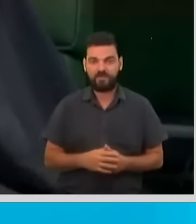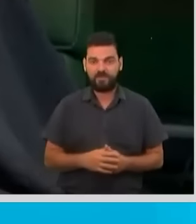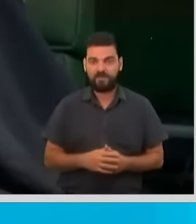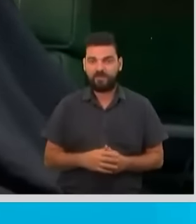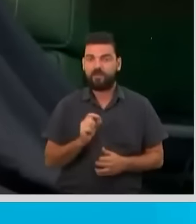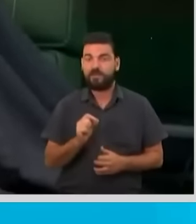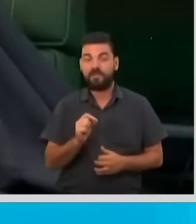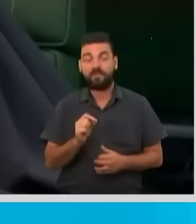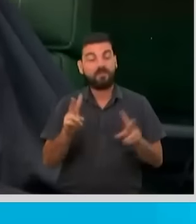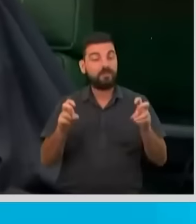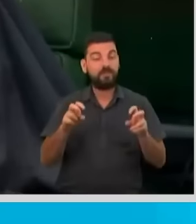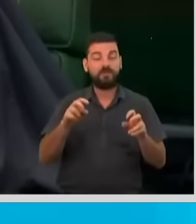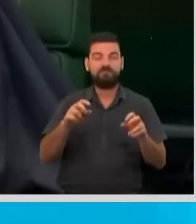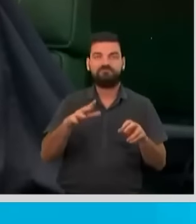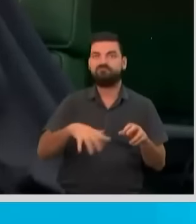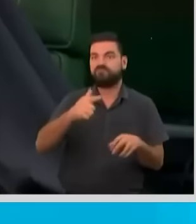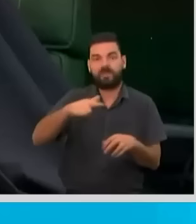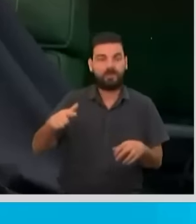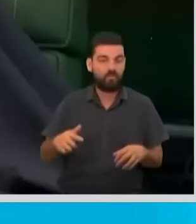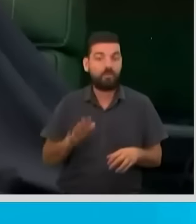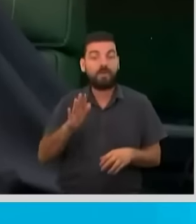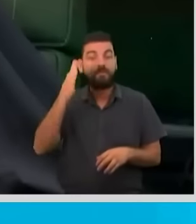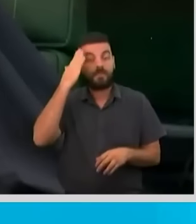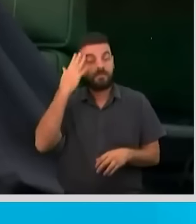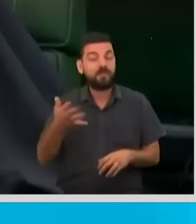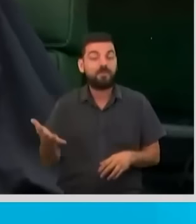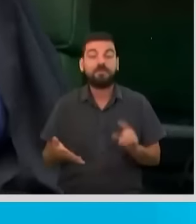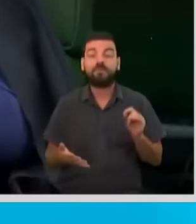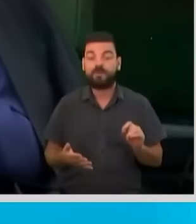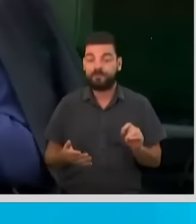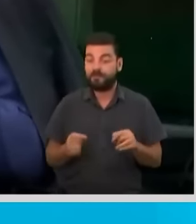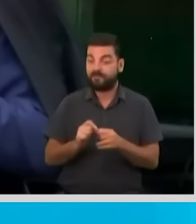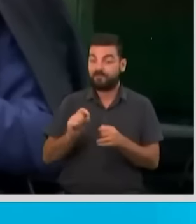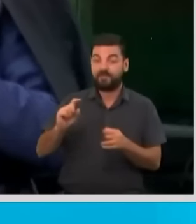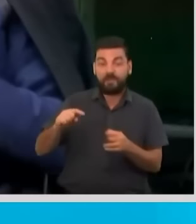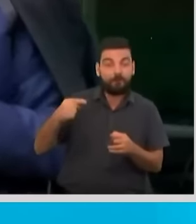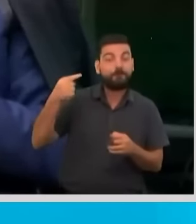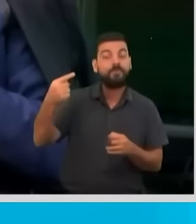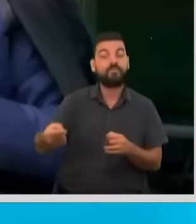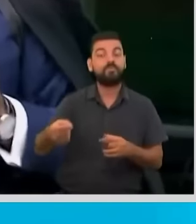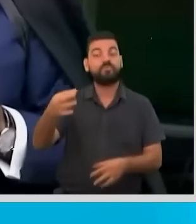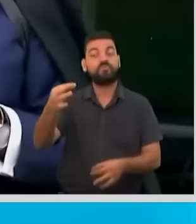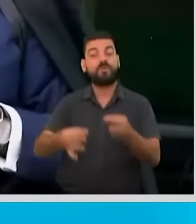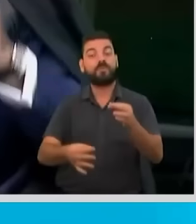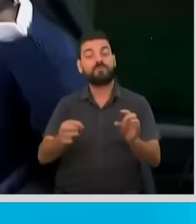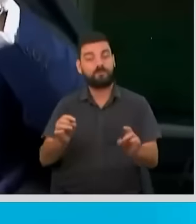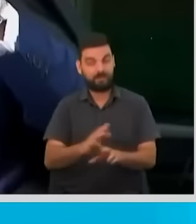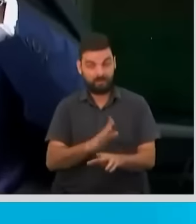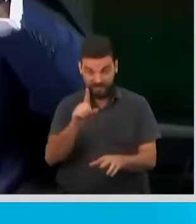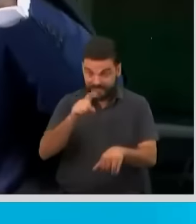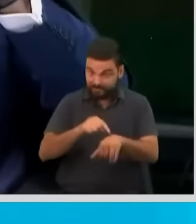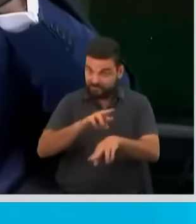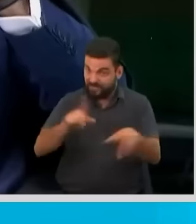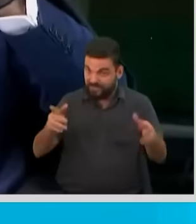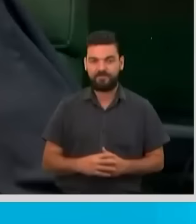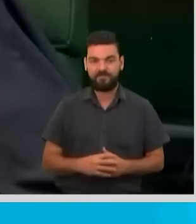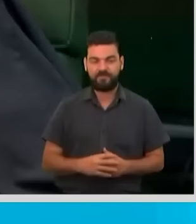ter aí cenas dos próximos capítulos que sem dúvida vão gerar pra gente né a a a colocação desse pêndulo para que lado ele vai né para